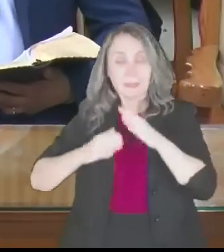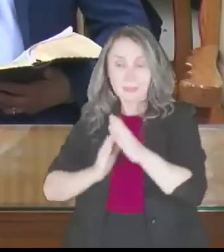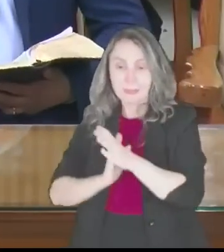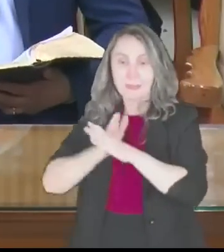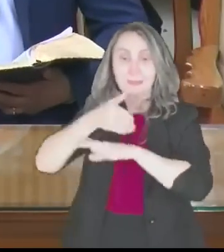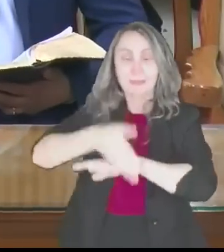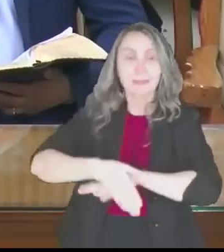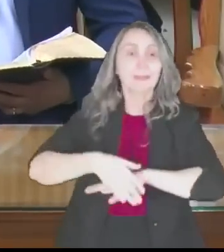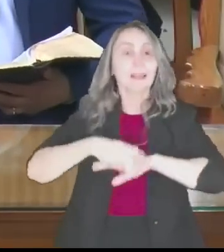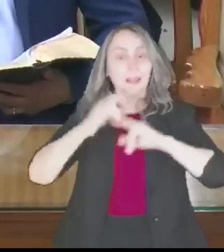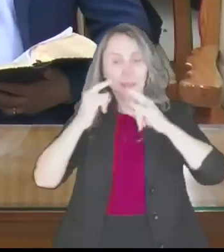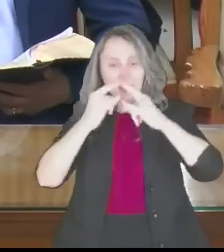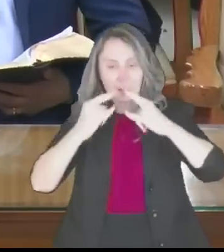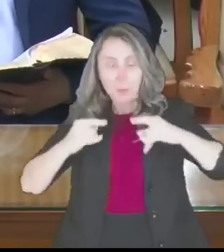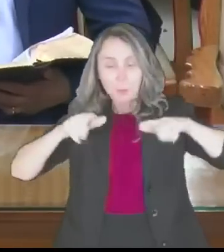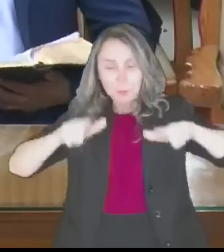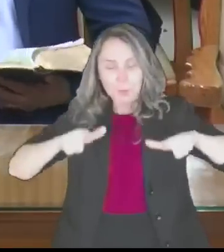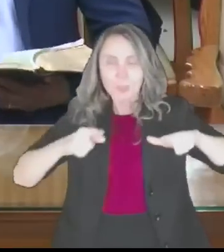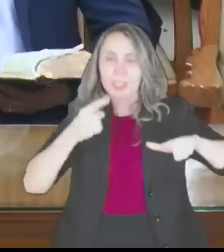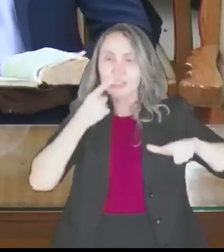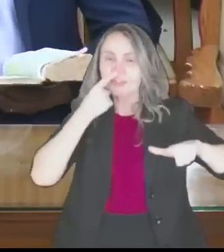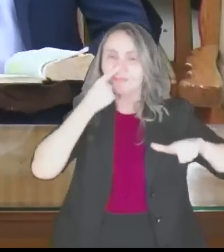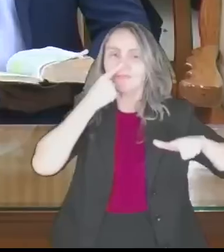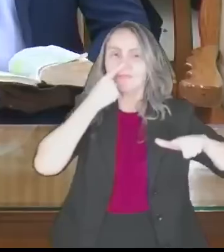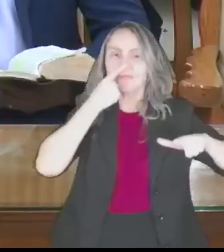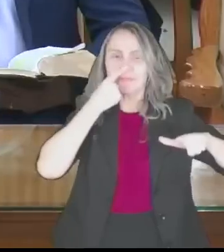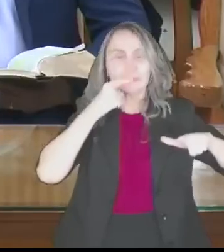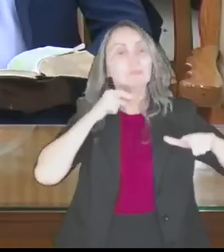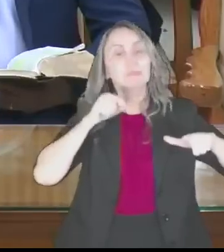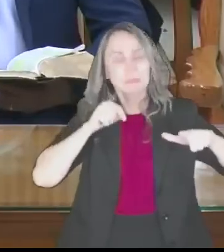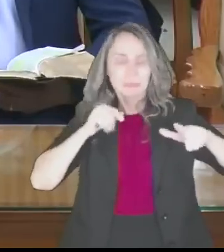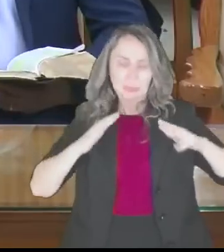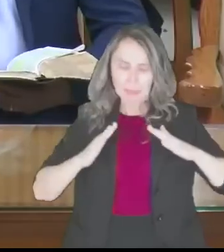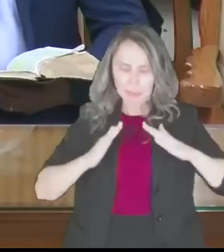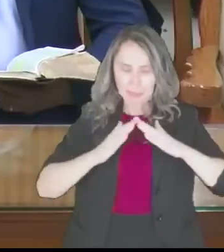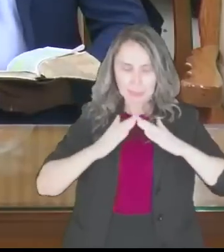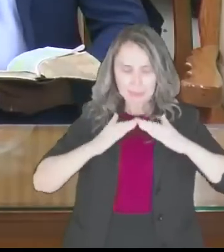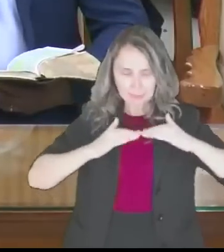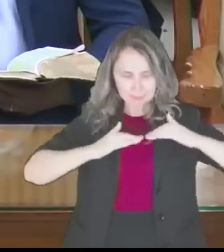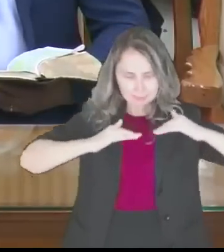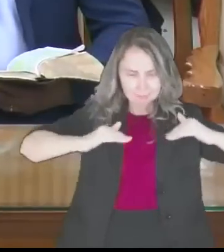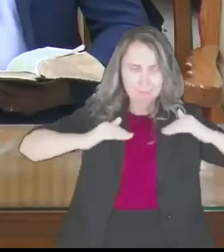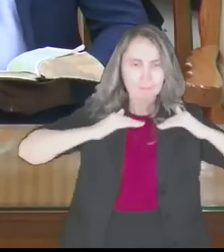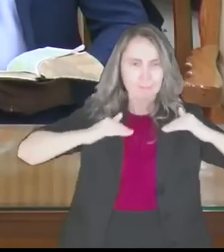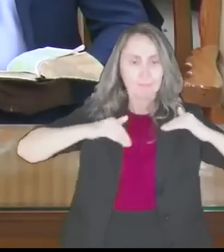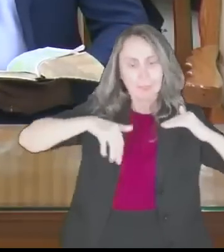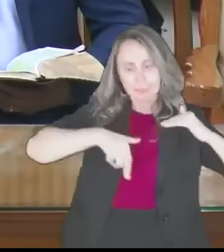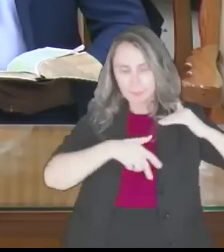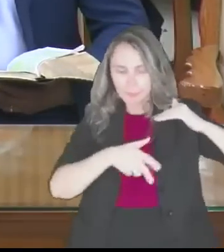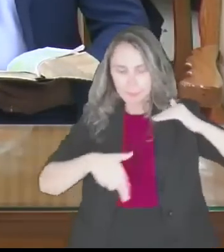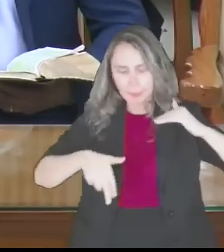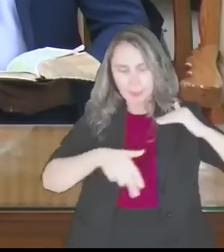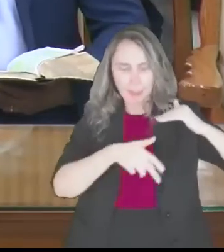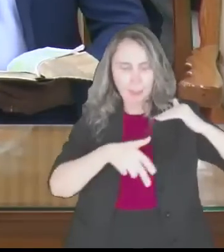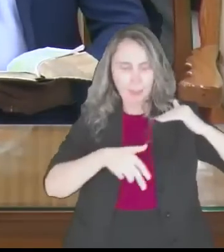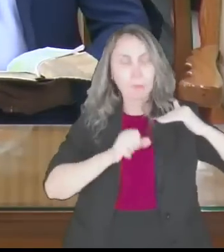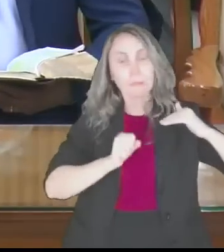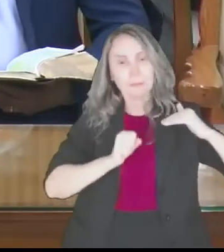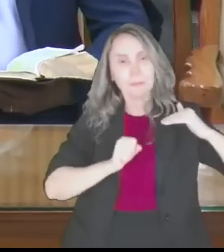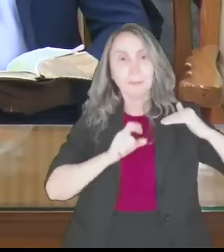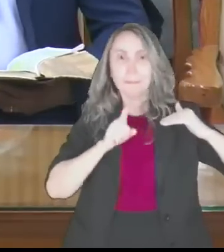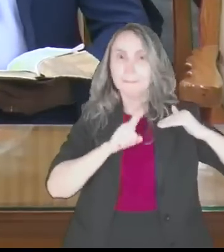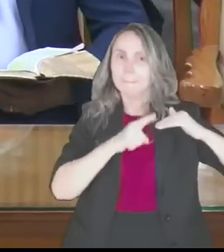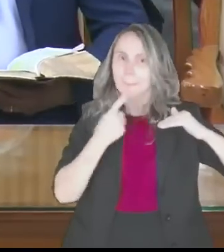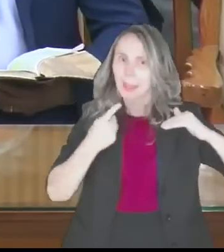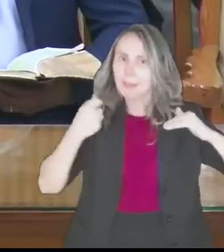câmara. Você passa pela casa da mãe, mas você tem que ter o seu particular. Aleluia.